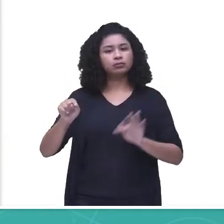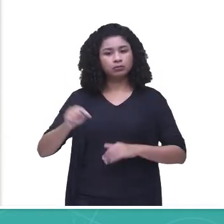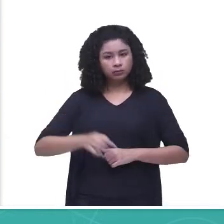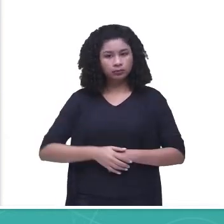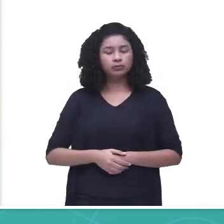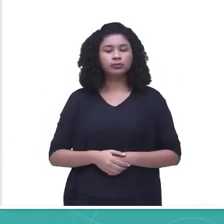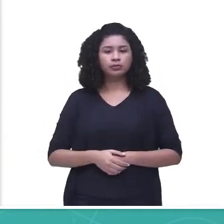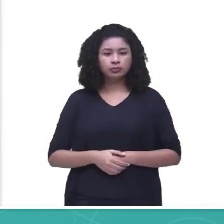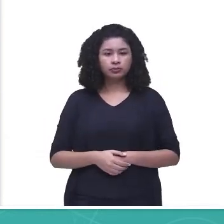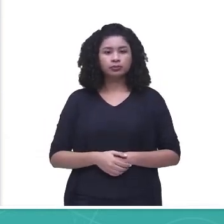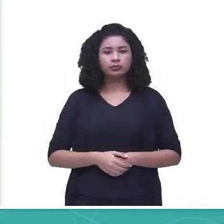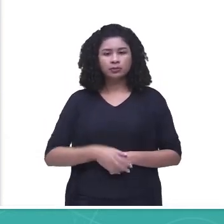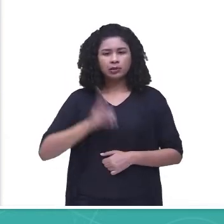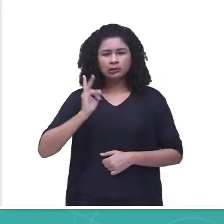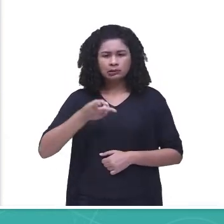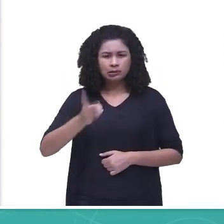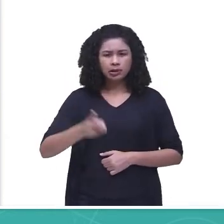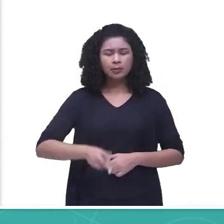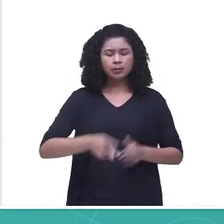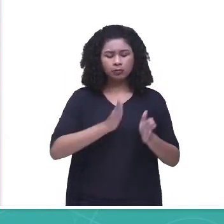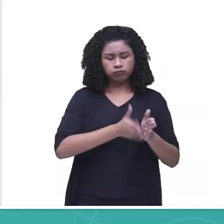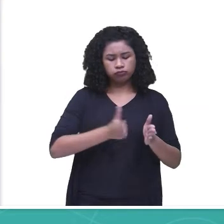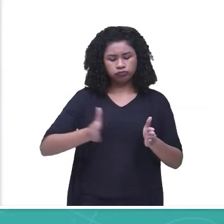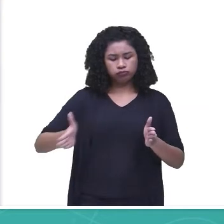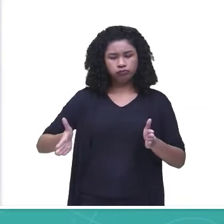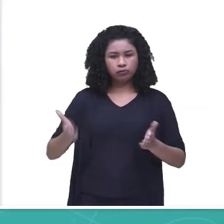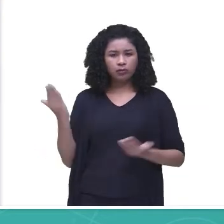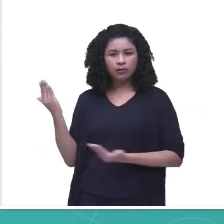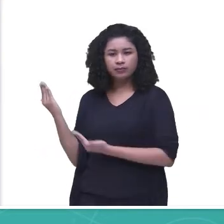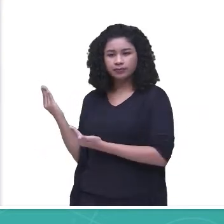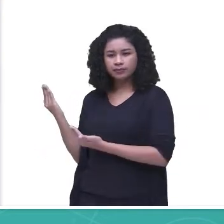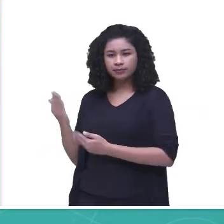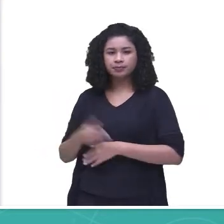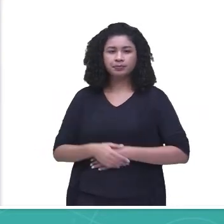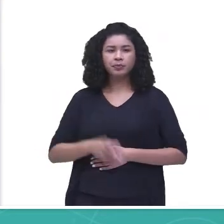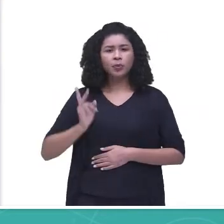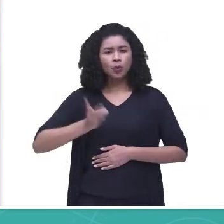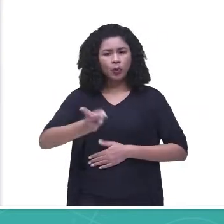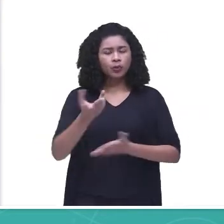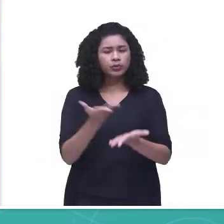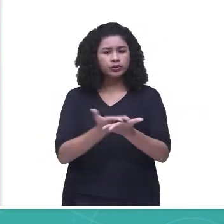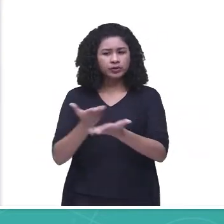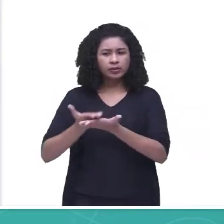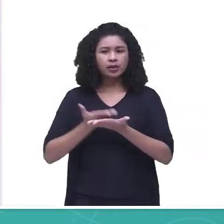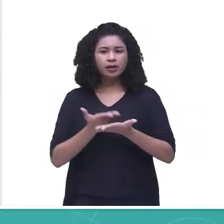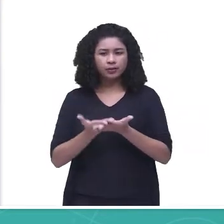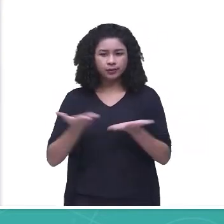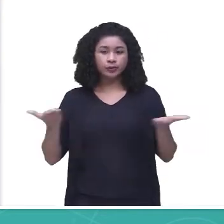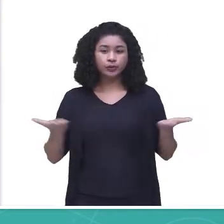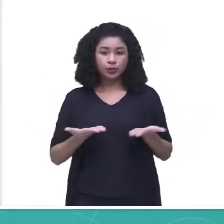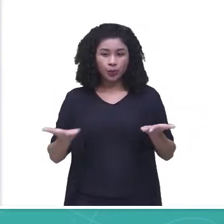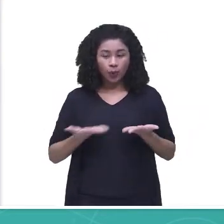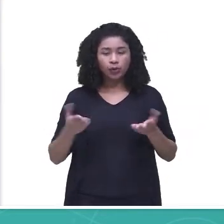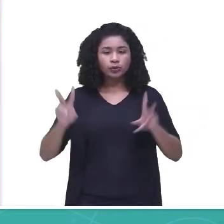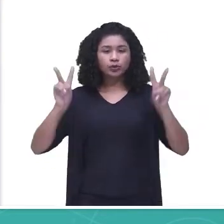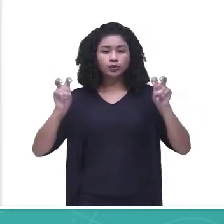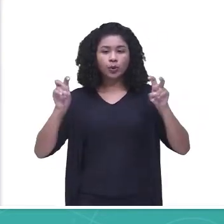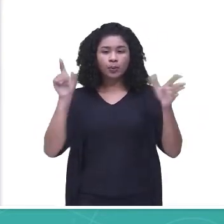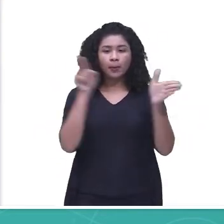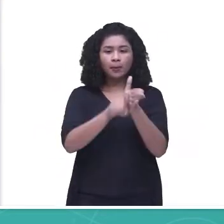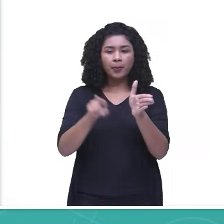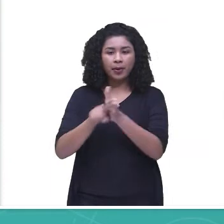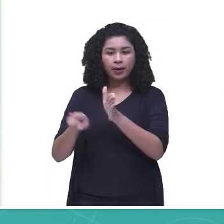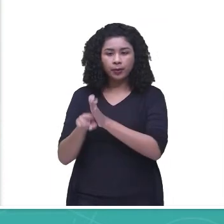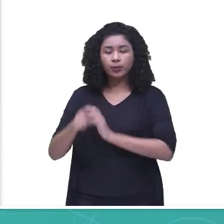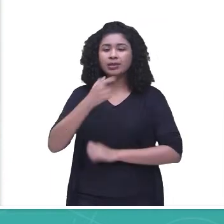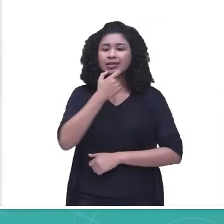essa estrutura. Seguindo, então, na nossa aula, né, que vai trabalhar, então, as perguntas em língua inglesa,